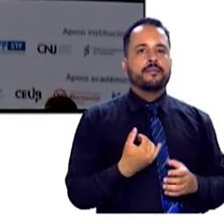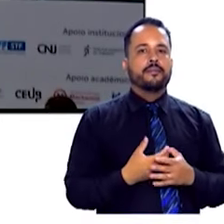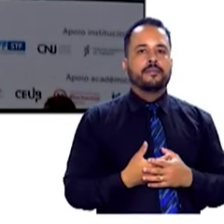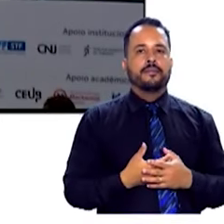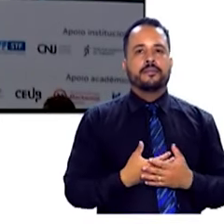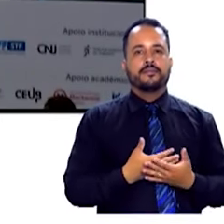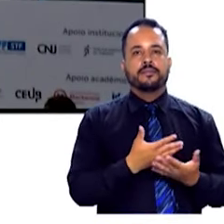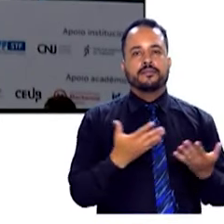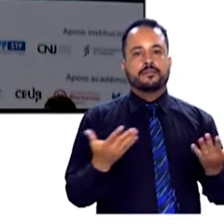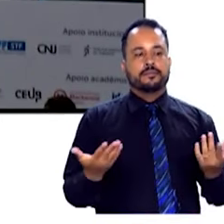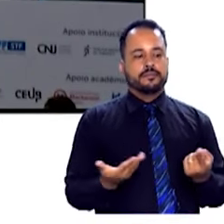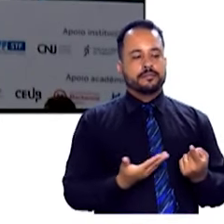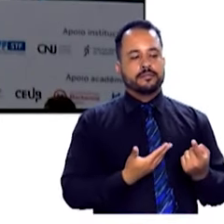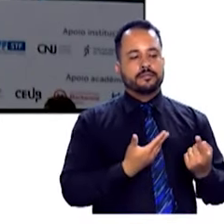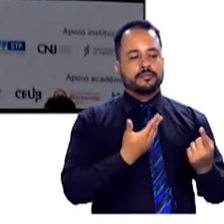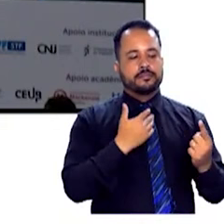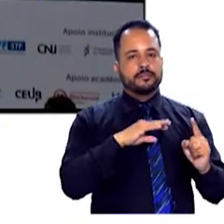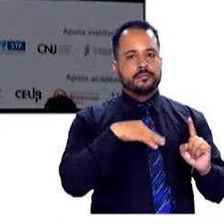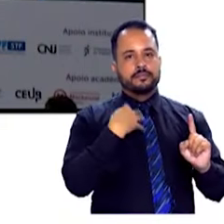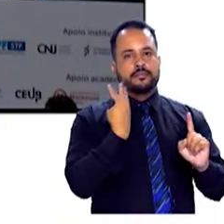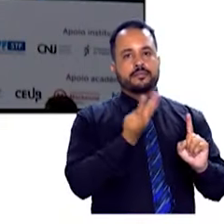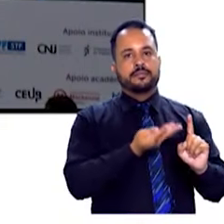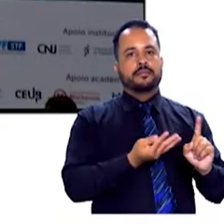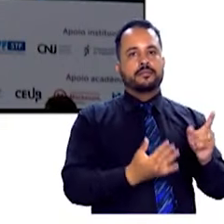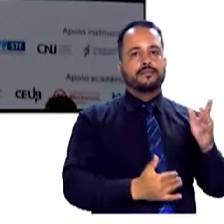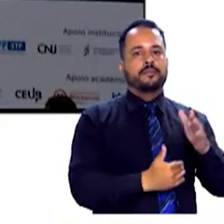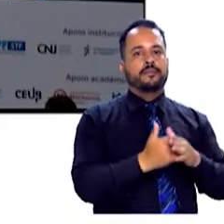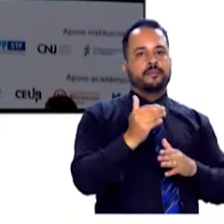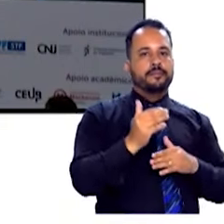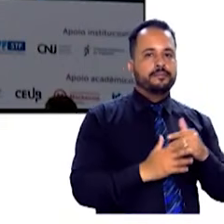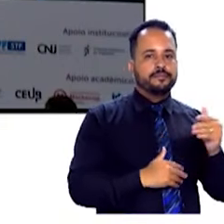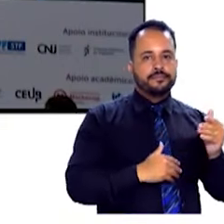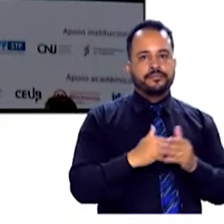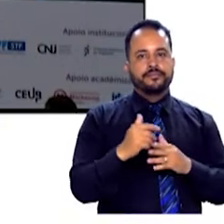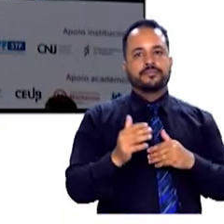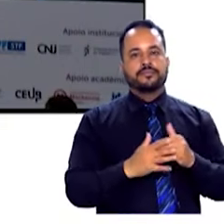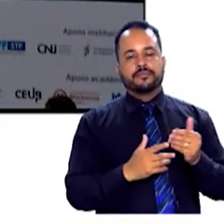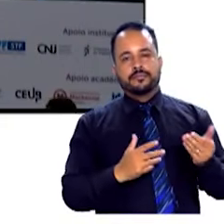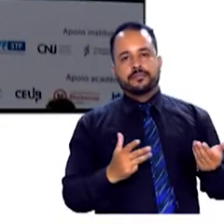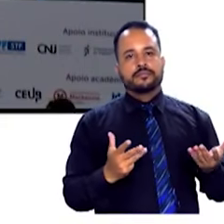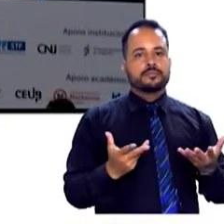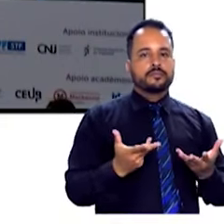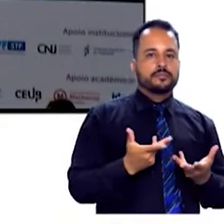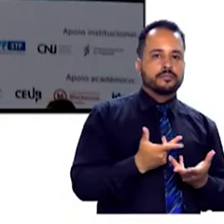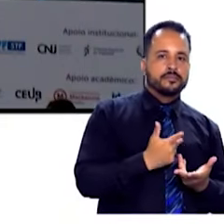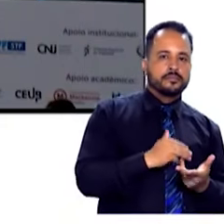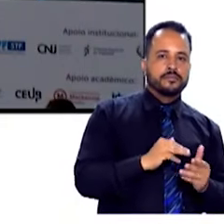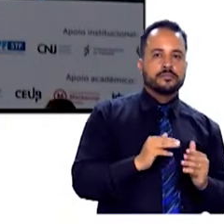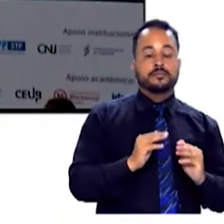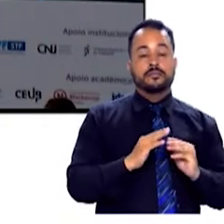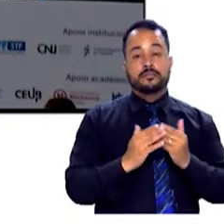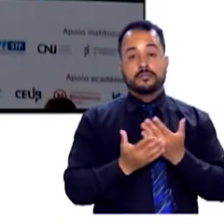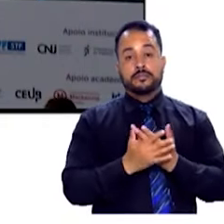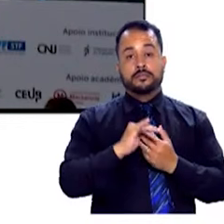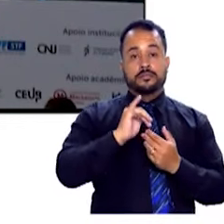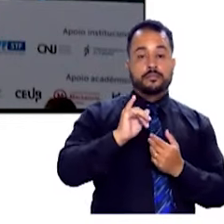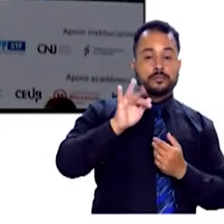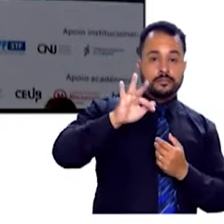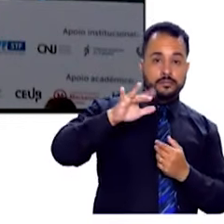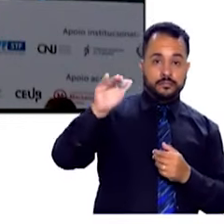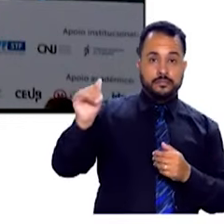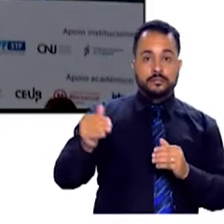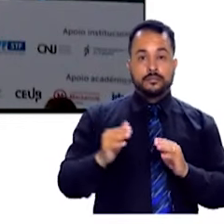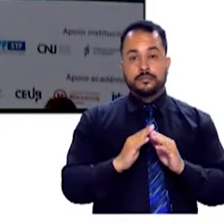a a competência e a eficiência da equipe também da escola nacional da infan